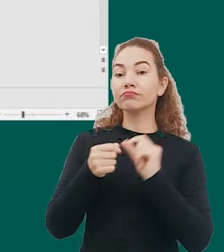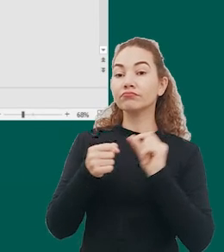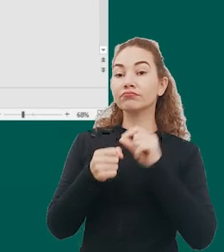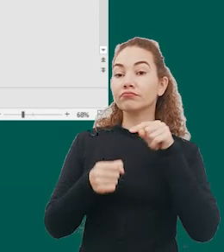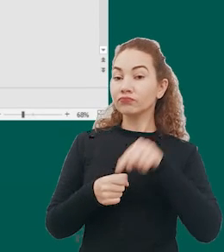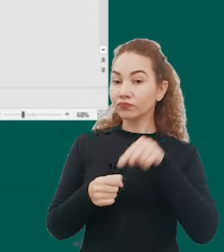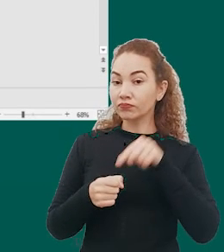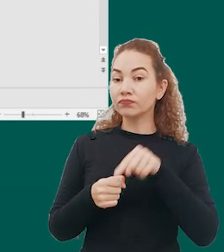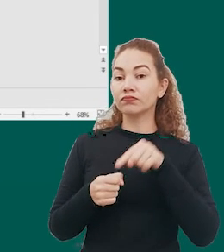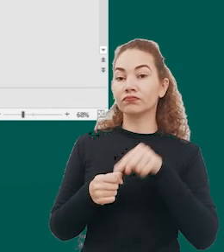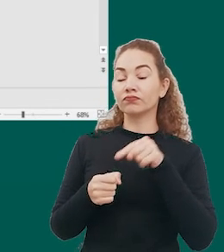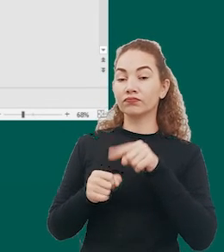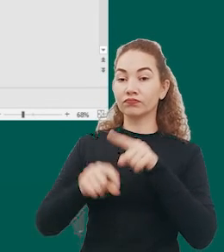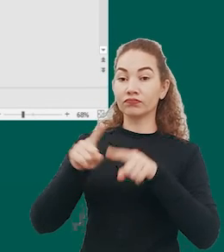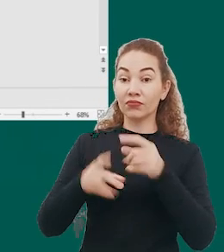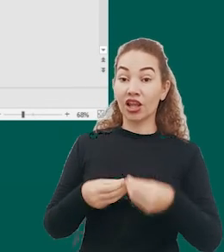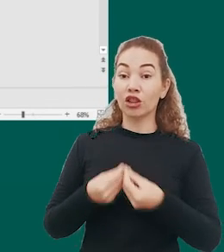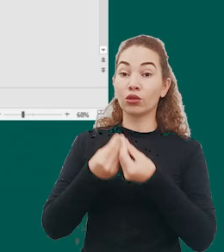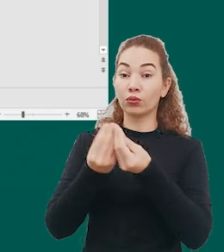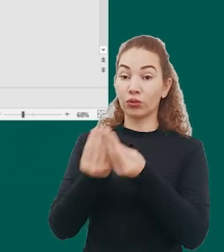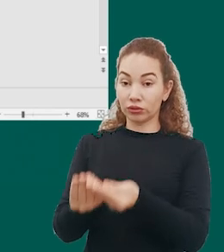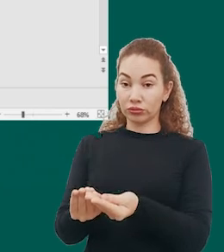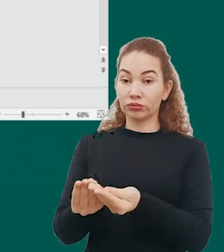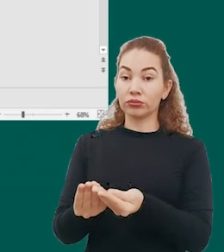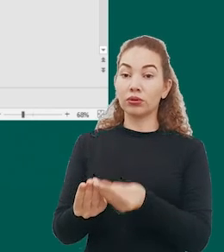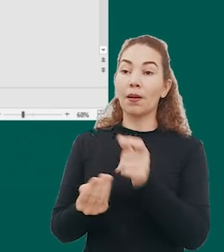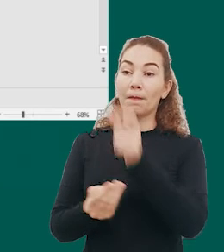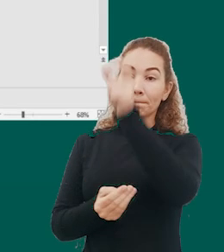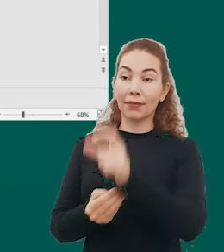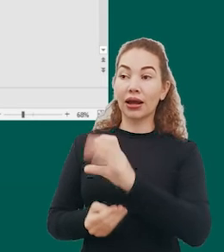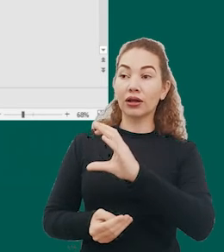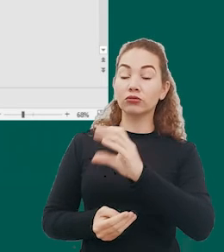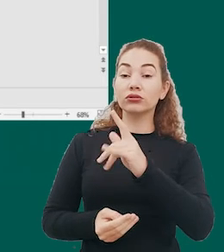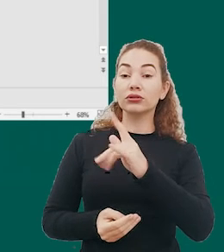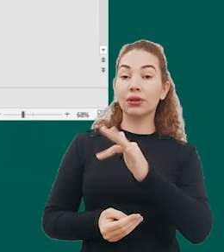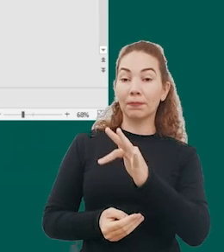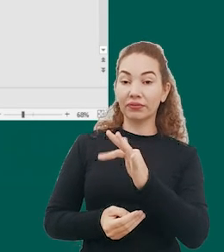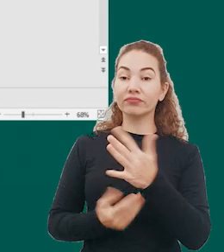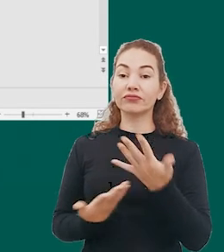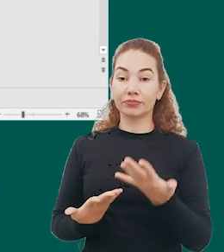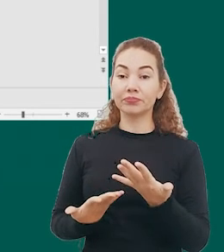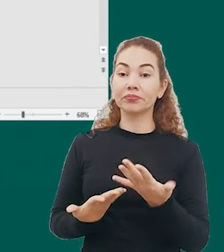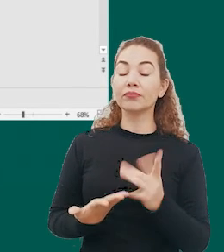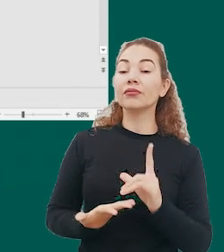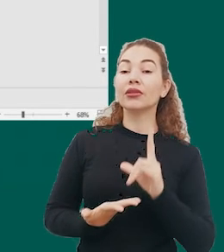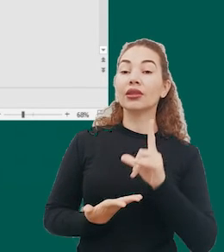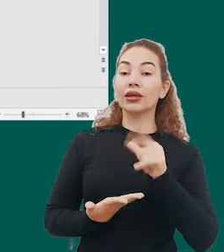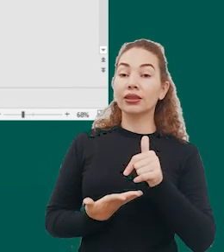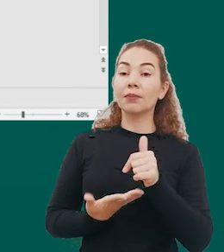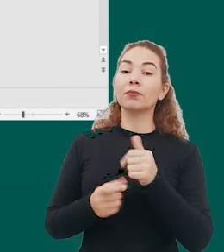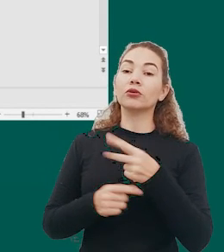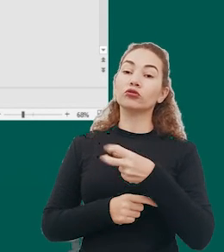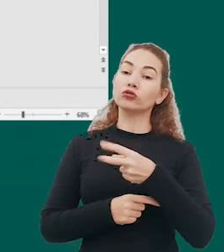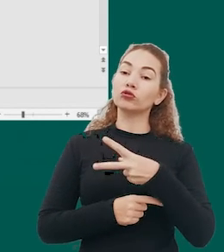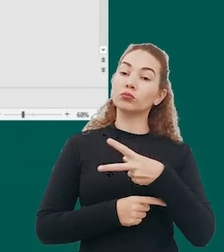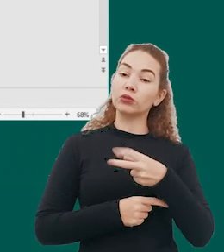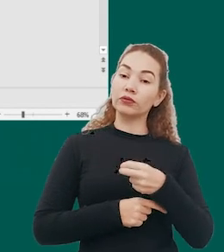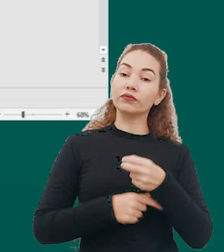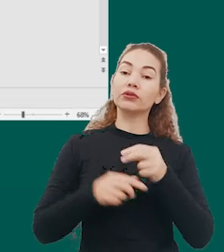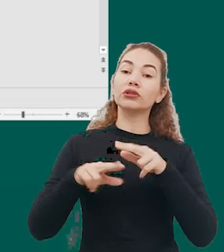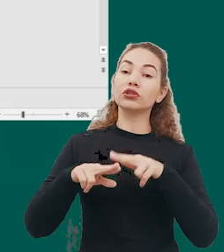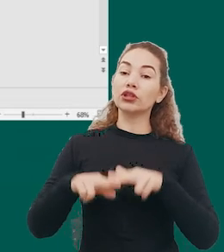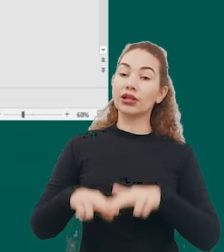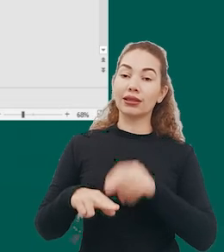que este bem foi doado para a CPF tal, certo? E na coluna de 2020, ele